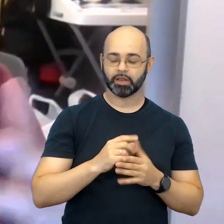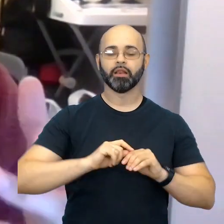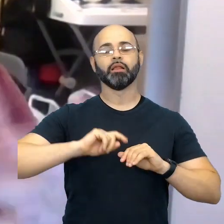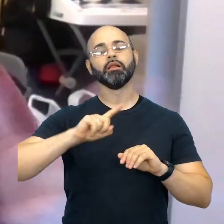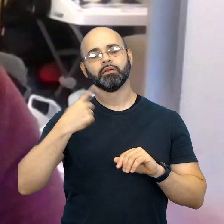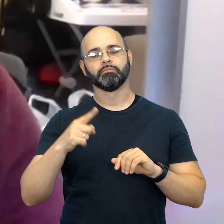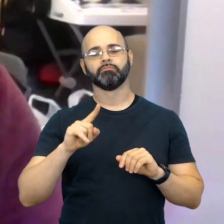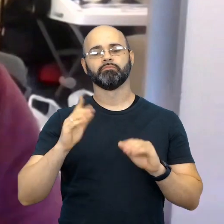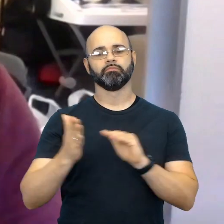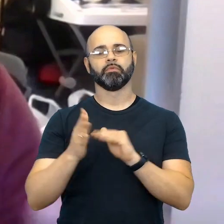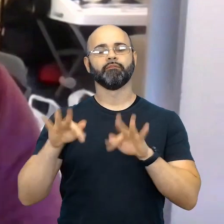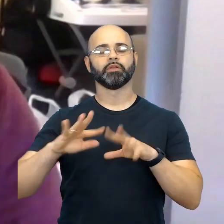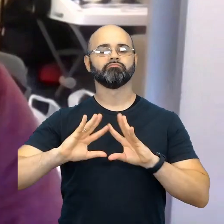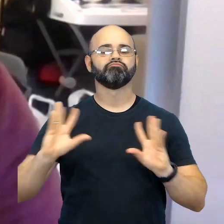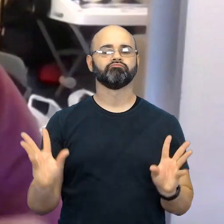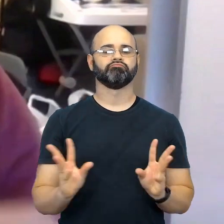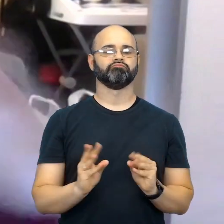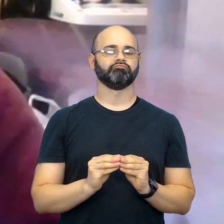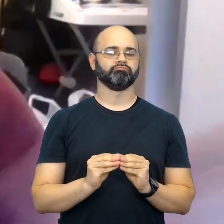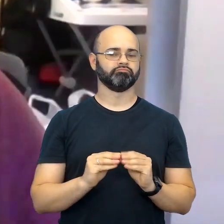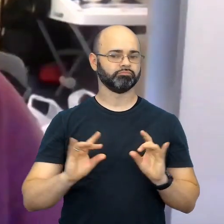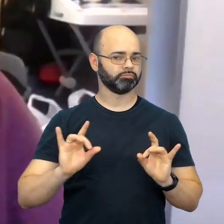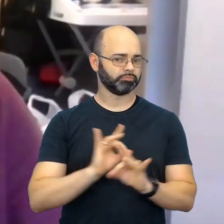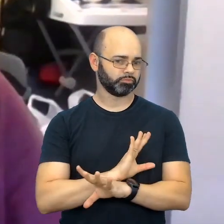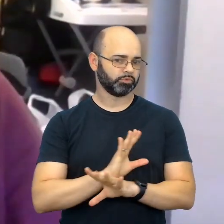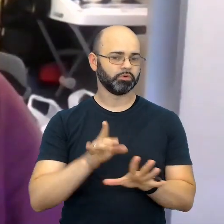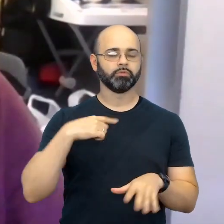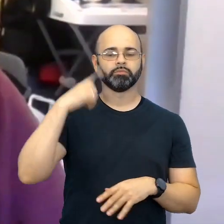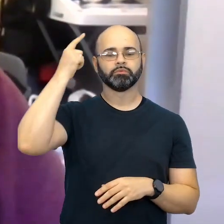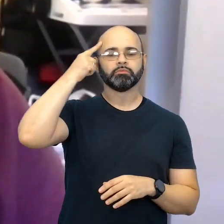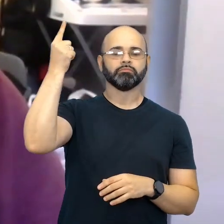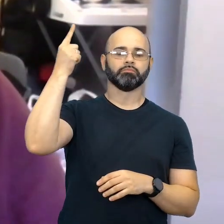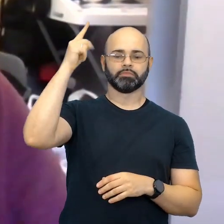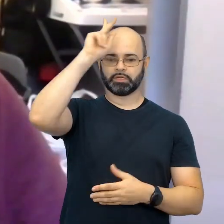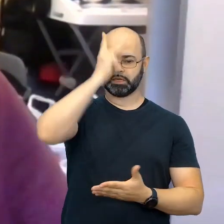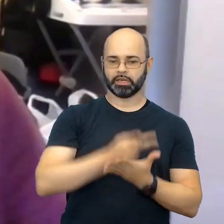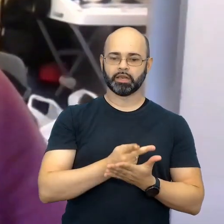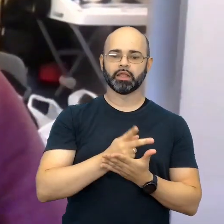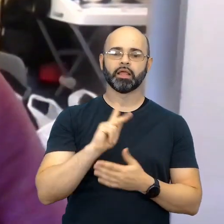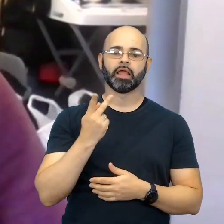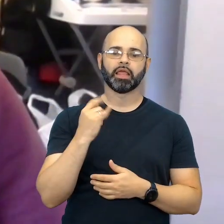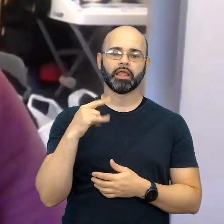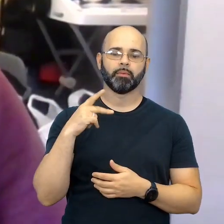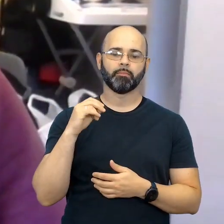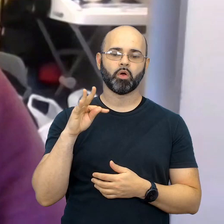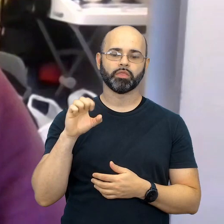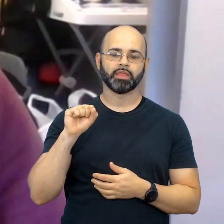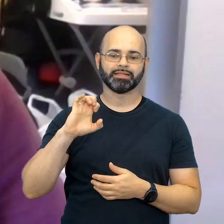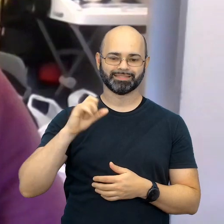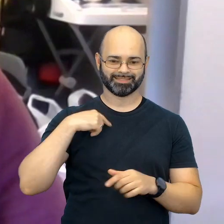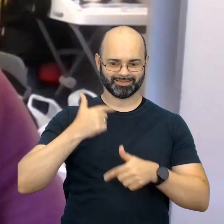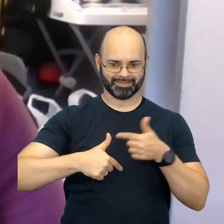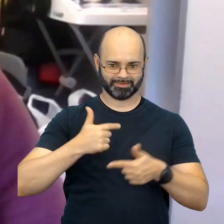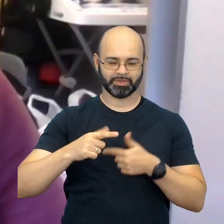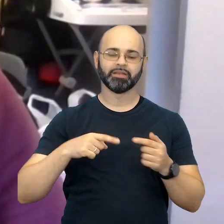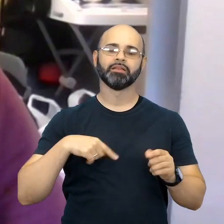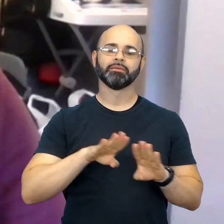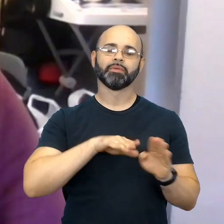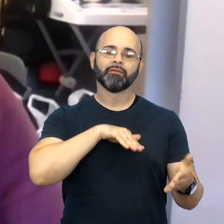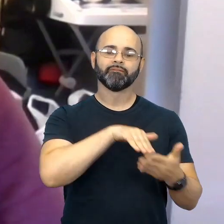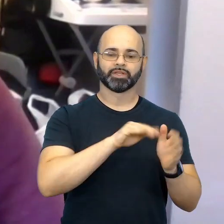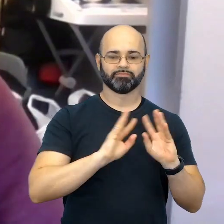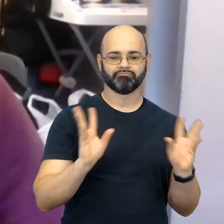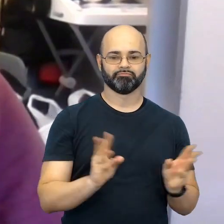faça esse processo, definir a hipótese que eu quero trabalhar, a síntese que eu quero entregar no final. Algumas